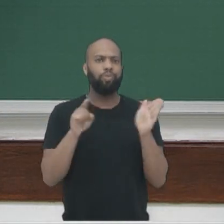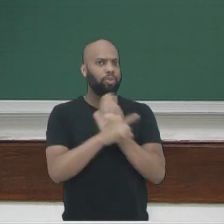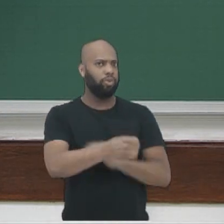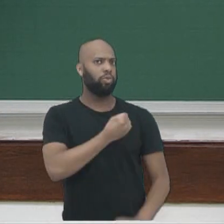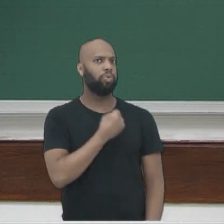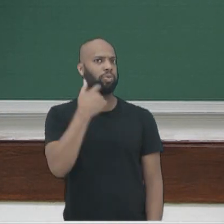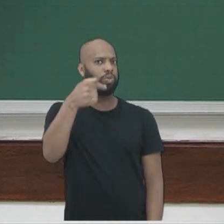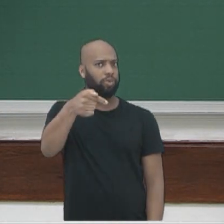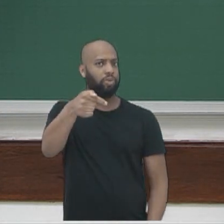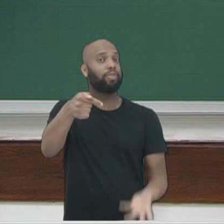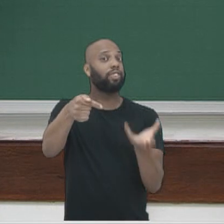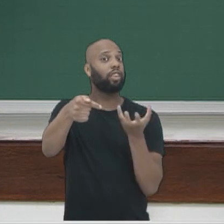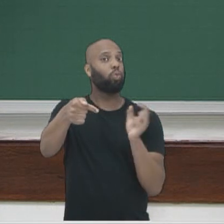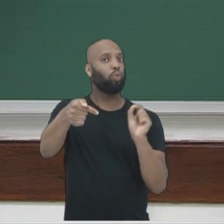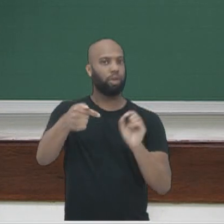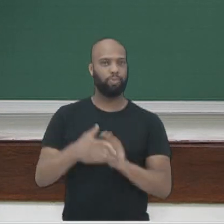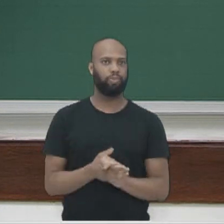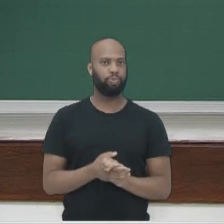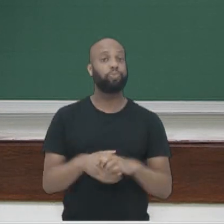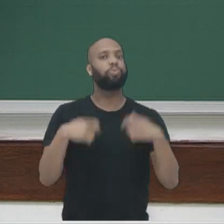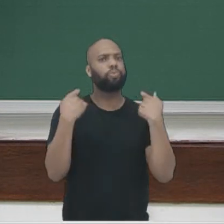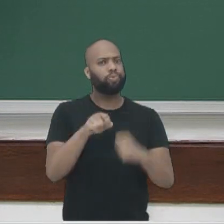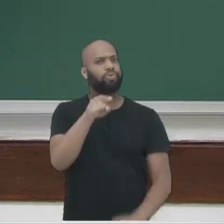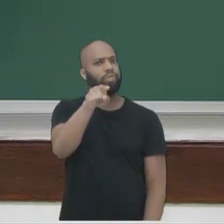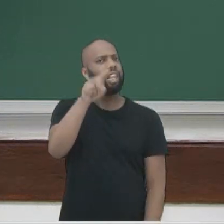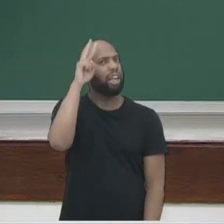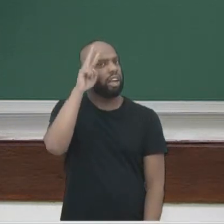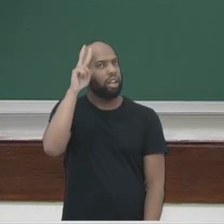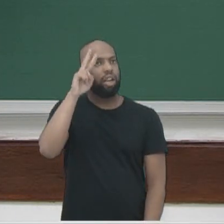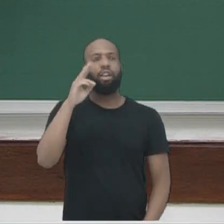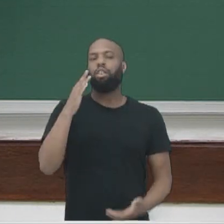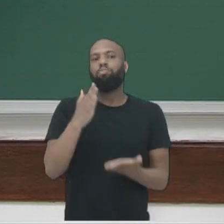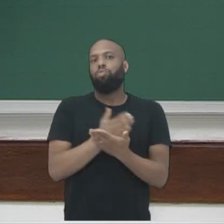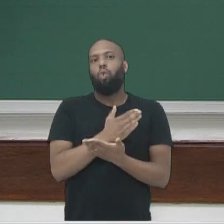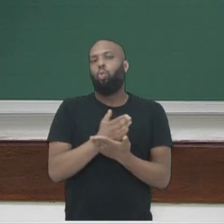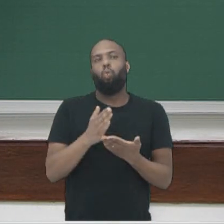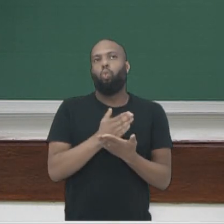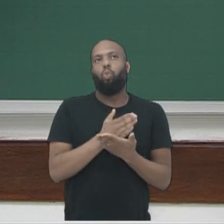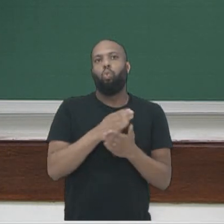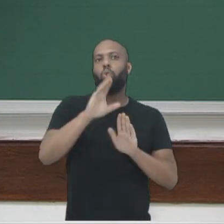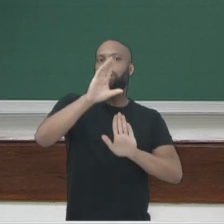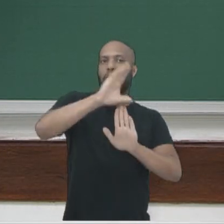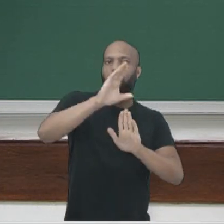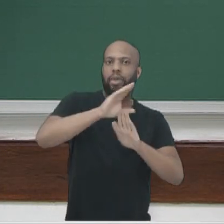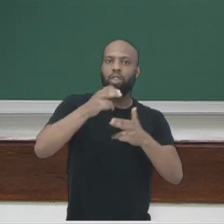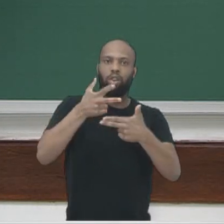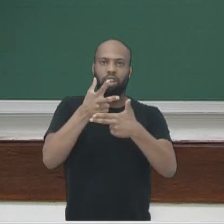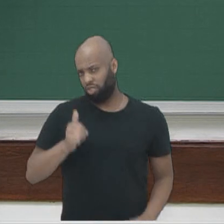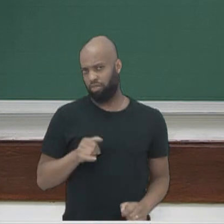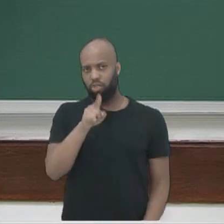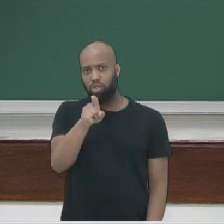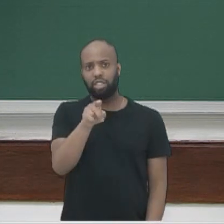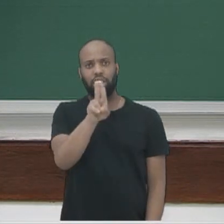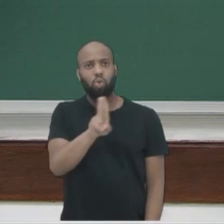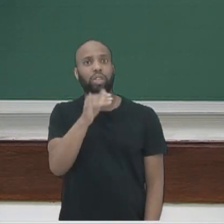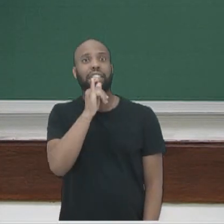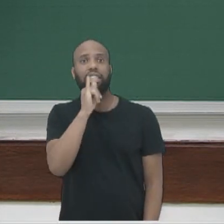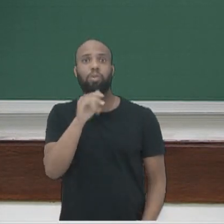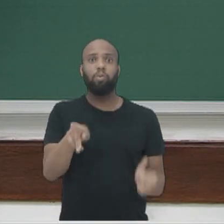um desfecho? Ela pode ficar com o livro para ler quando quiser, então é um final feliz,